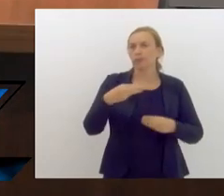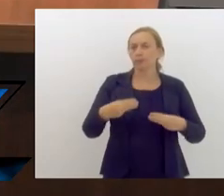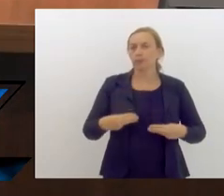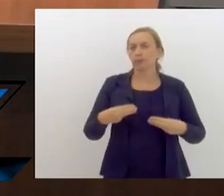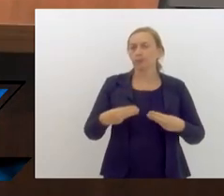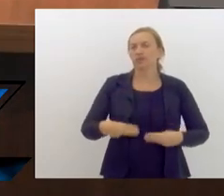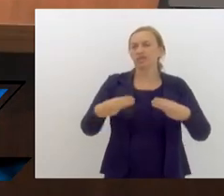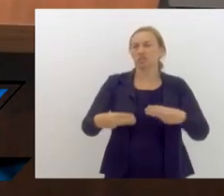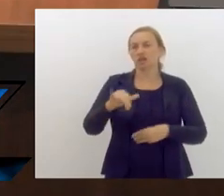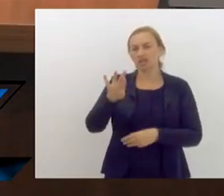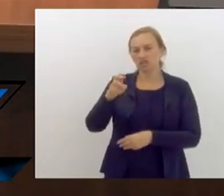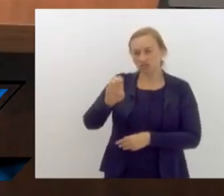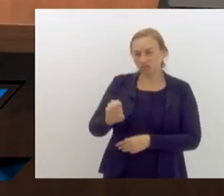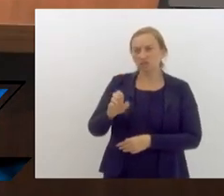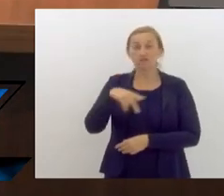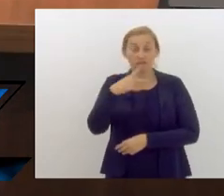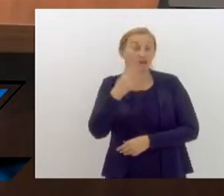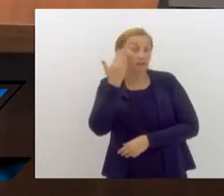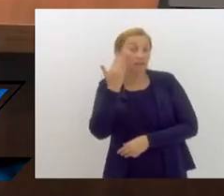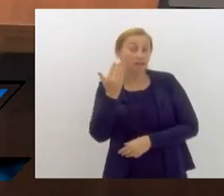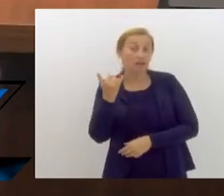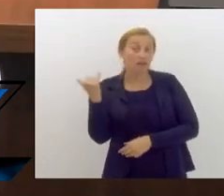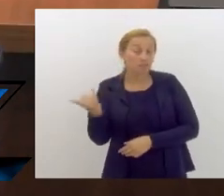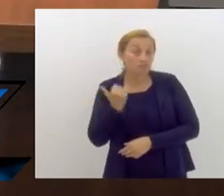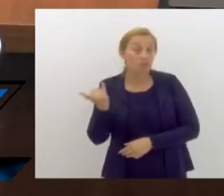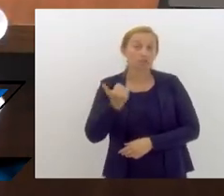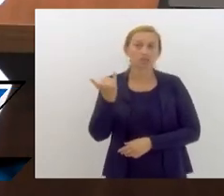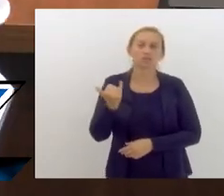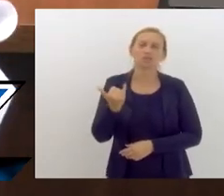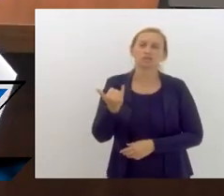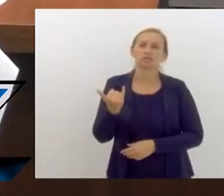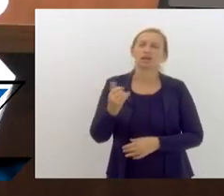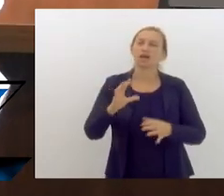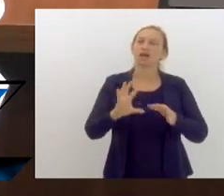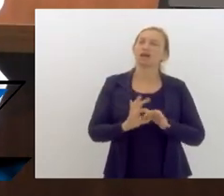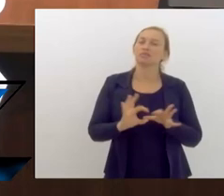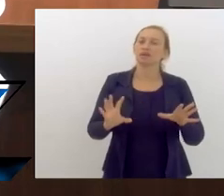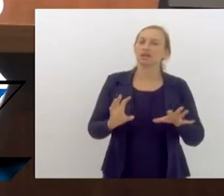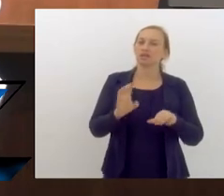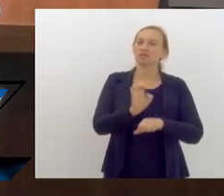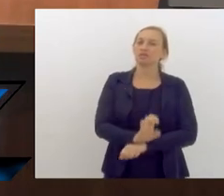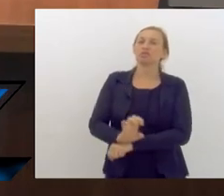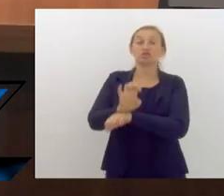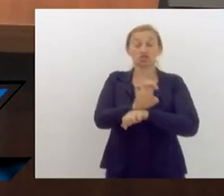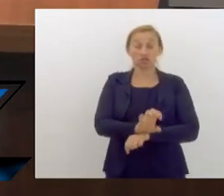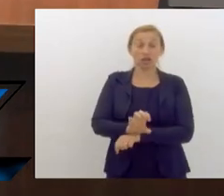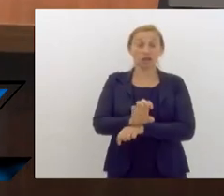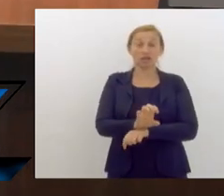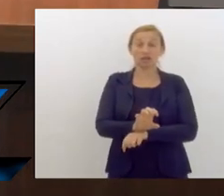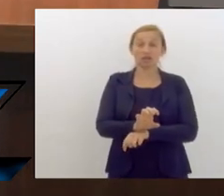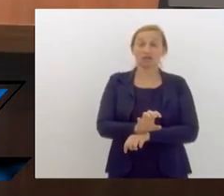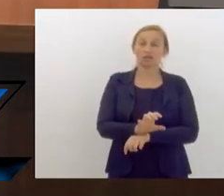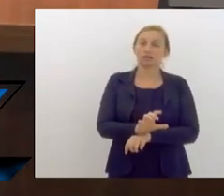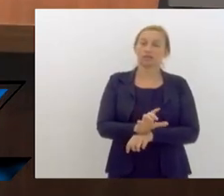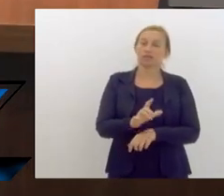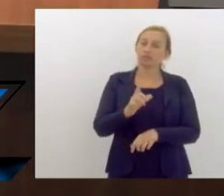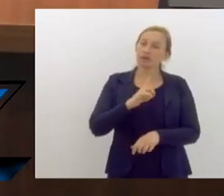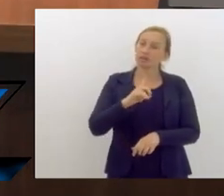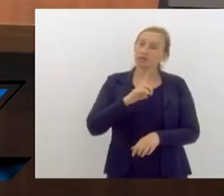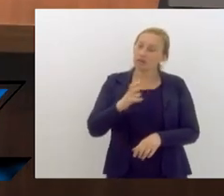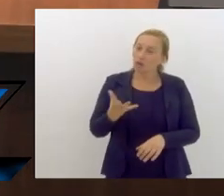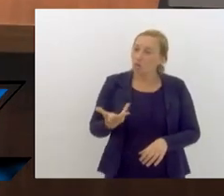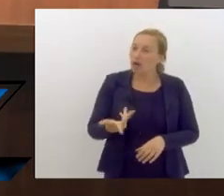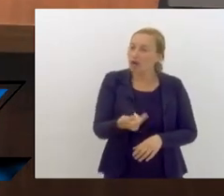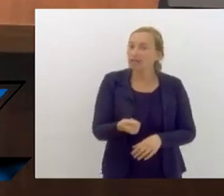que é possível e necessária uma autonomia dos Estados membros para garantir a eficiência